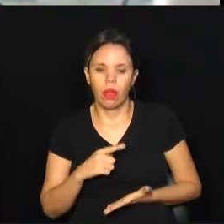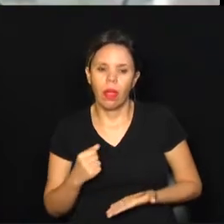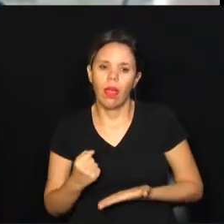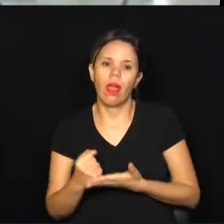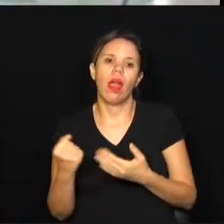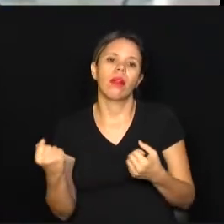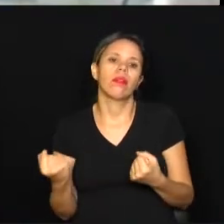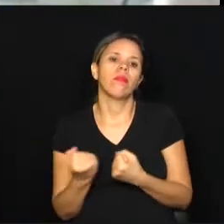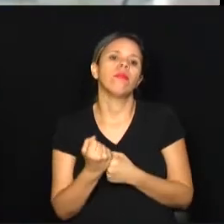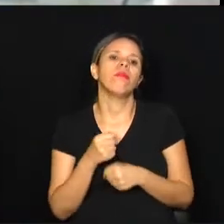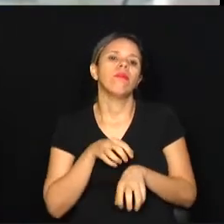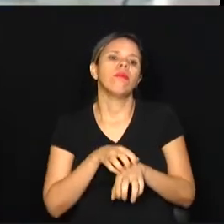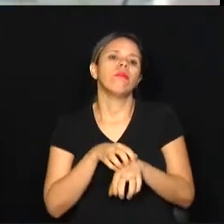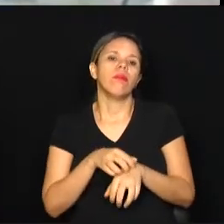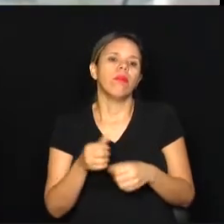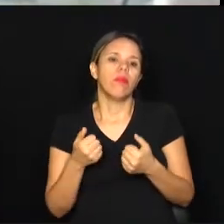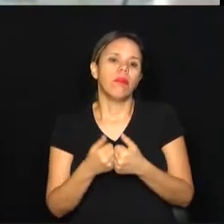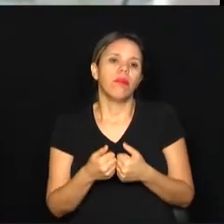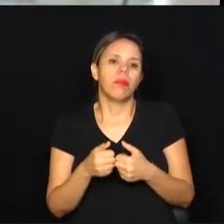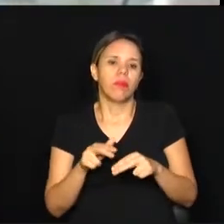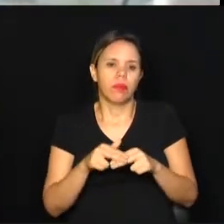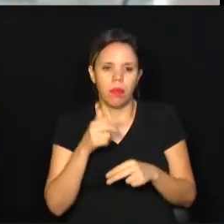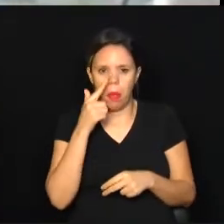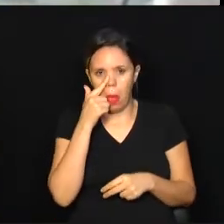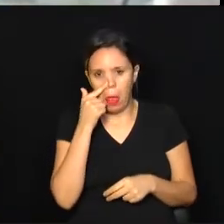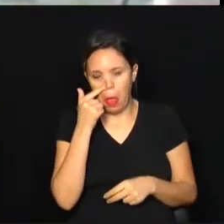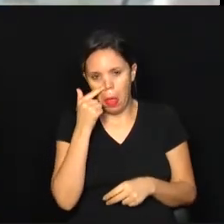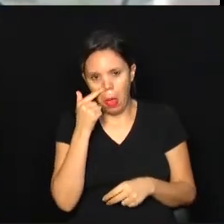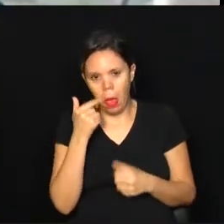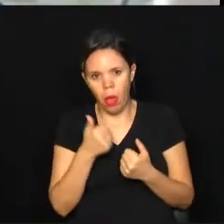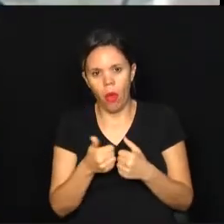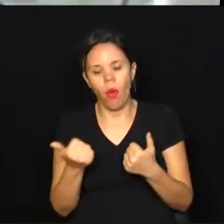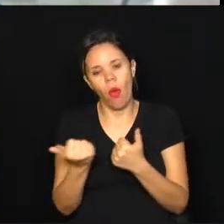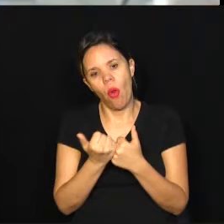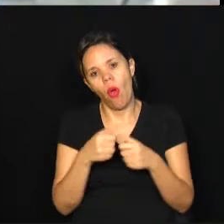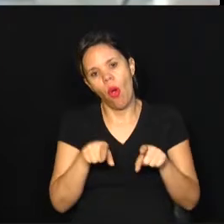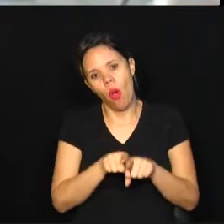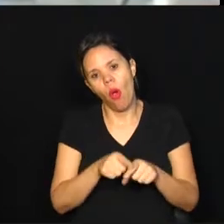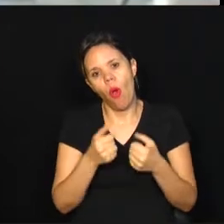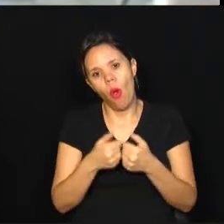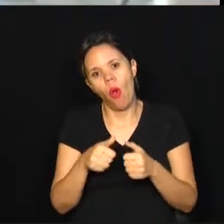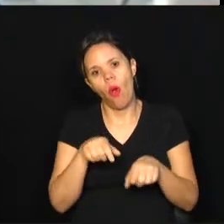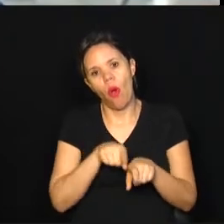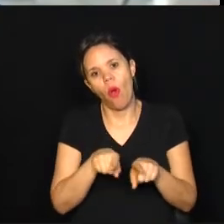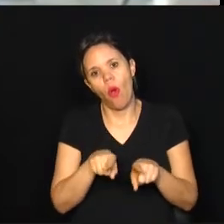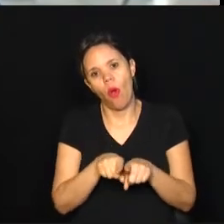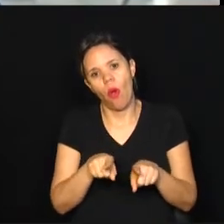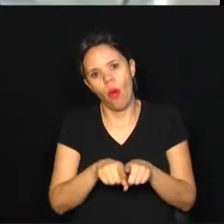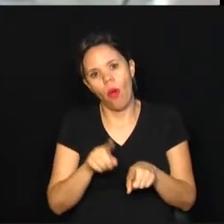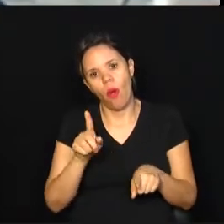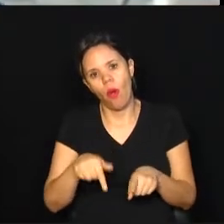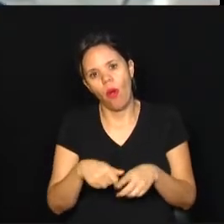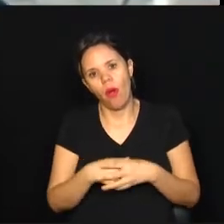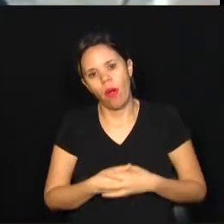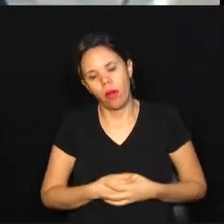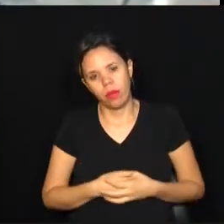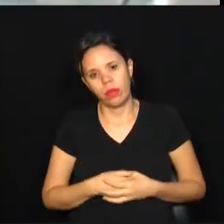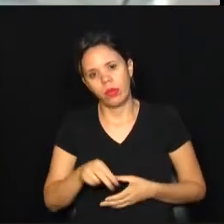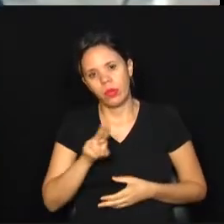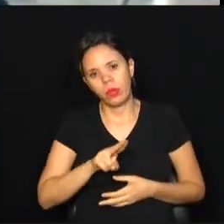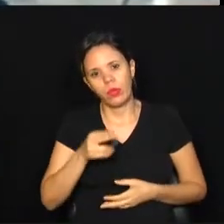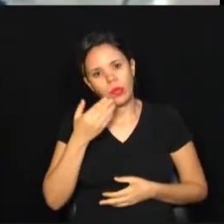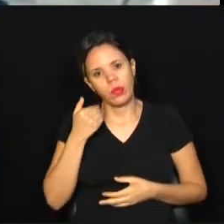abastecendo o transporte pelo ônibus, mas também ele servindo